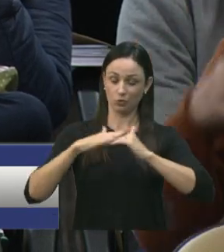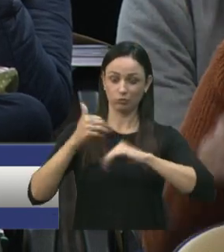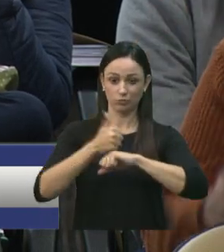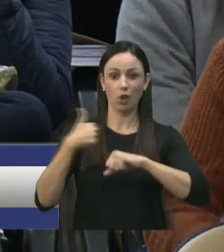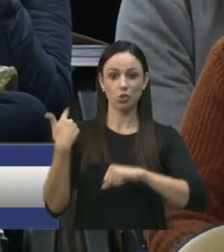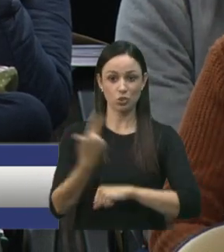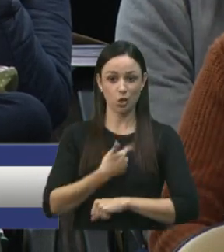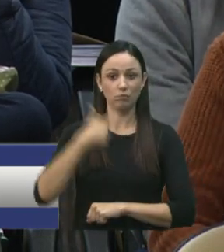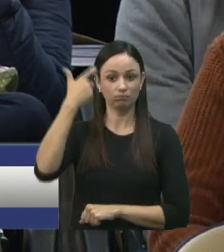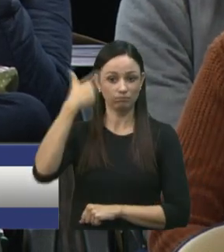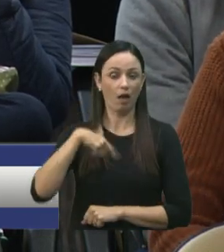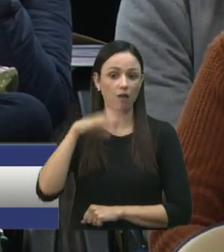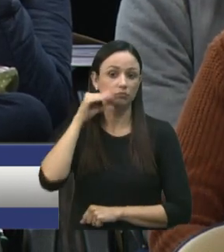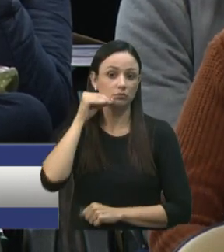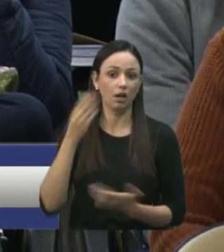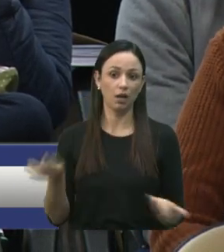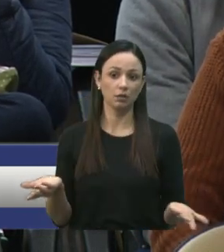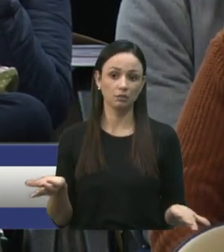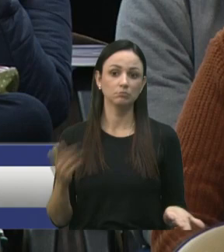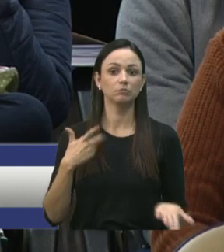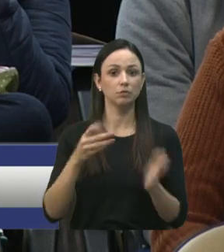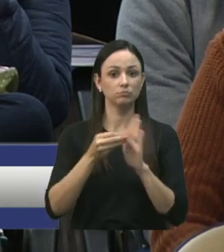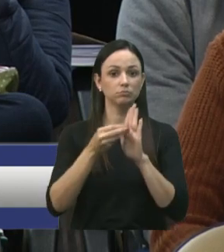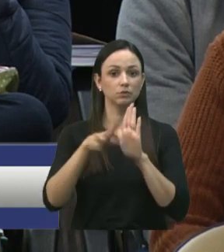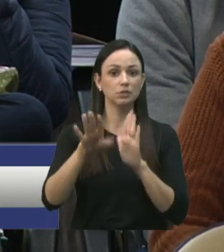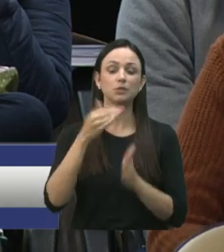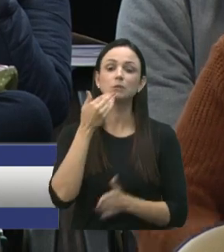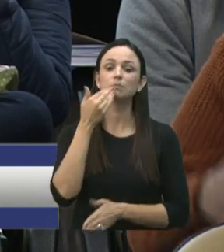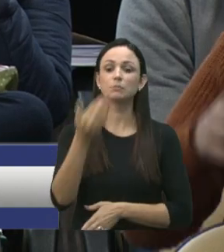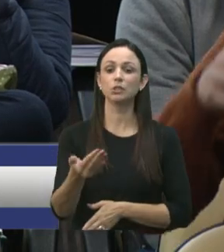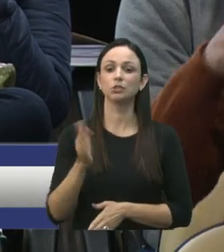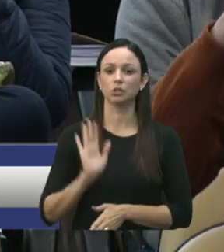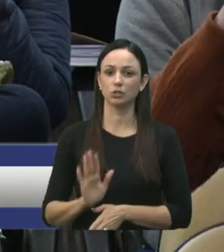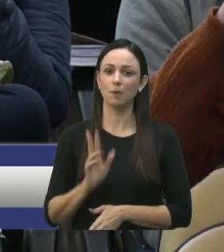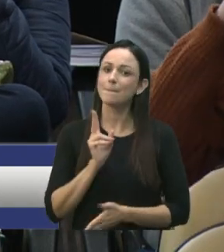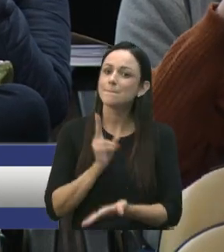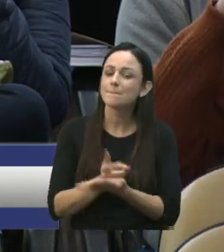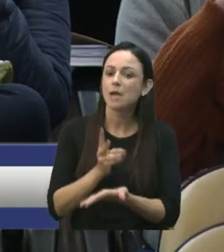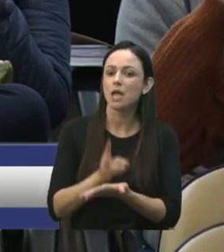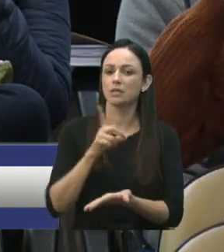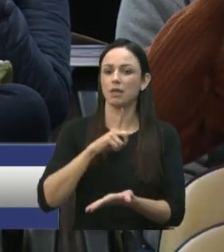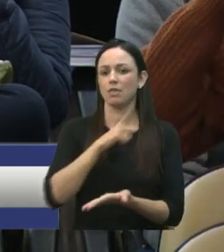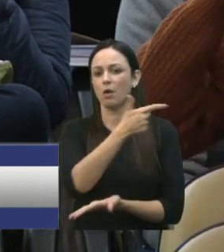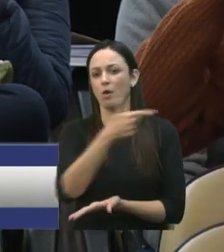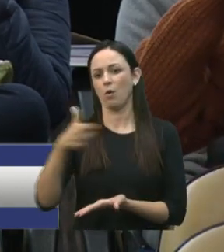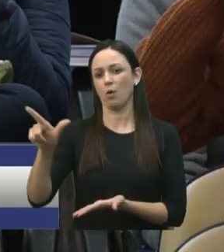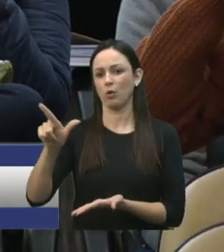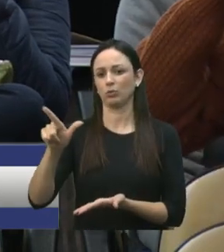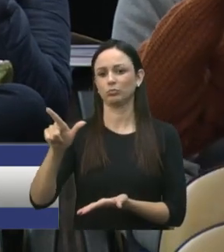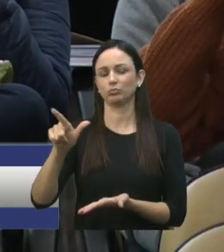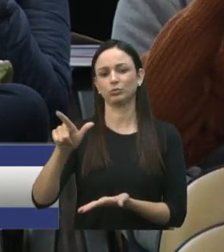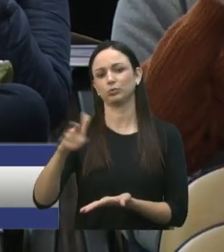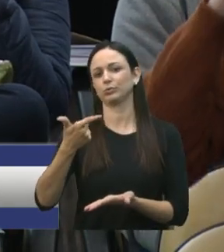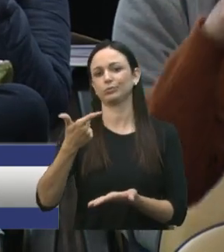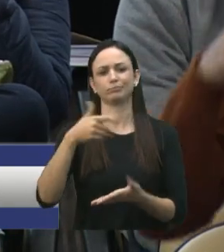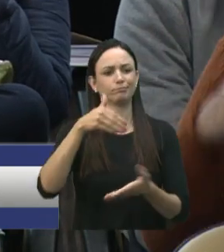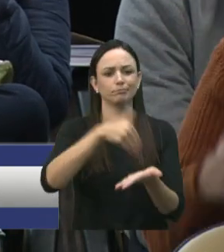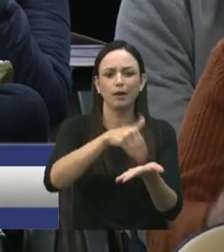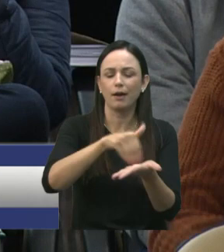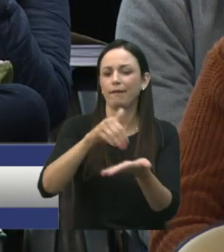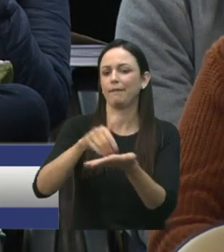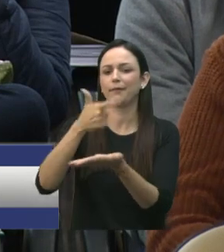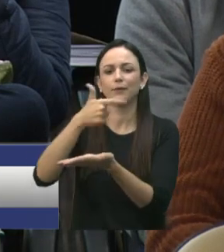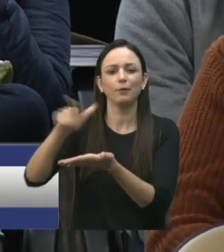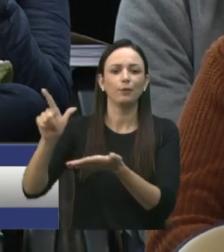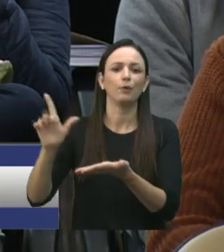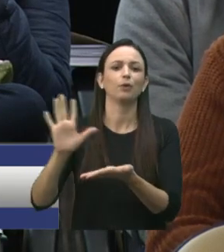servidores, mas que pelo menos essa indicação, essa solicitação, mesmo que previsto em outro recurso, em outra pasta, em outro indicador, que